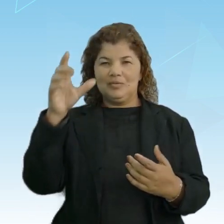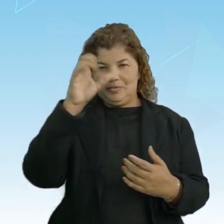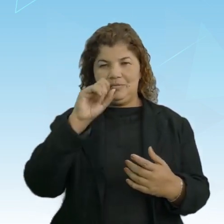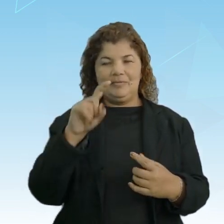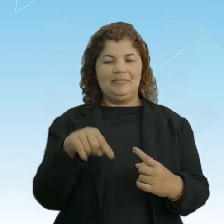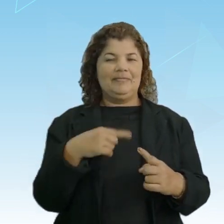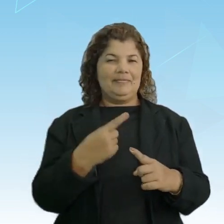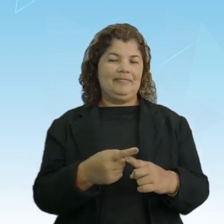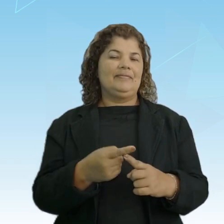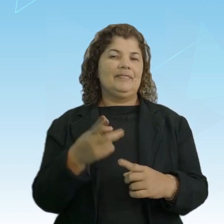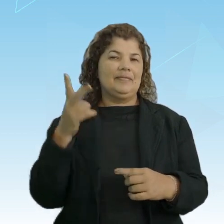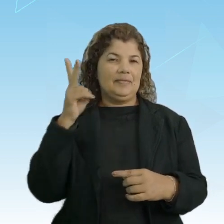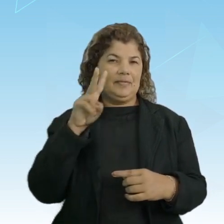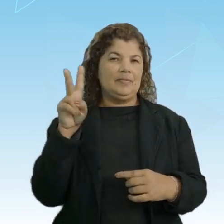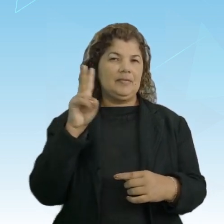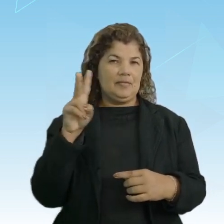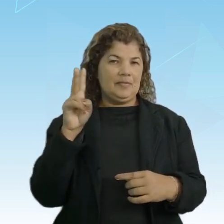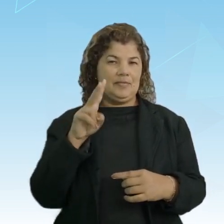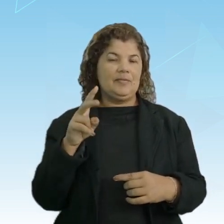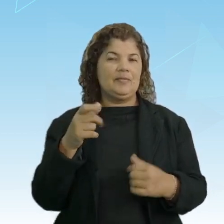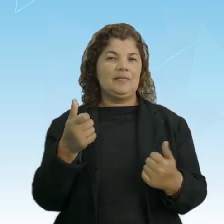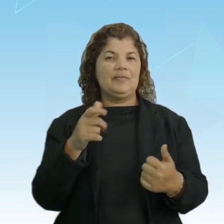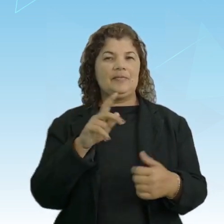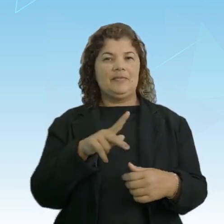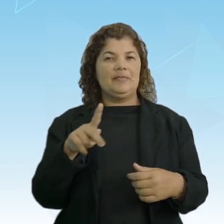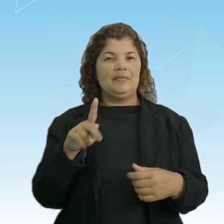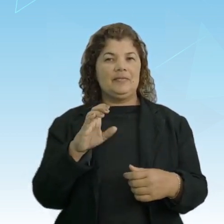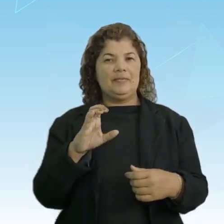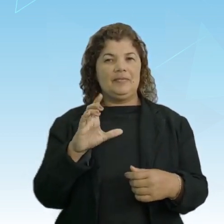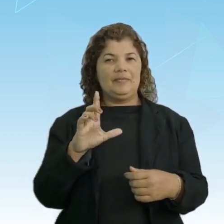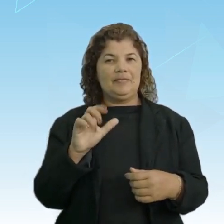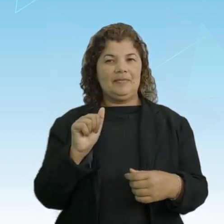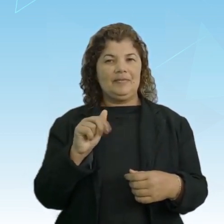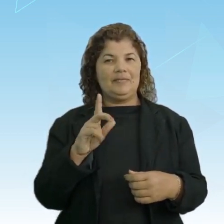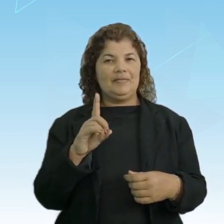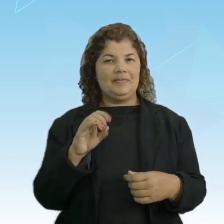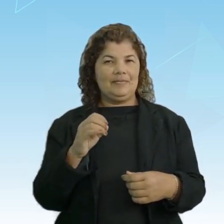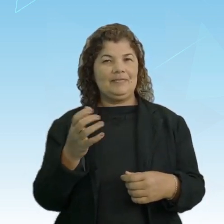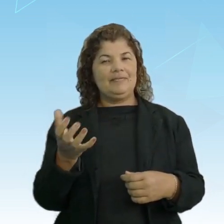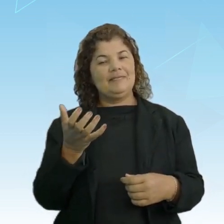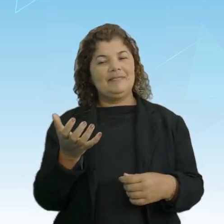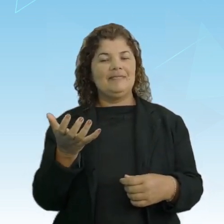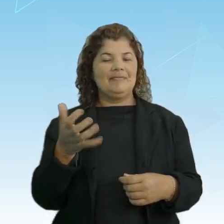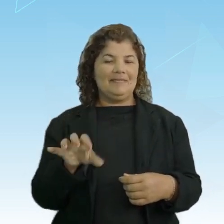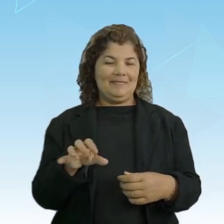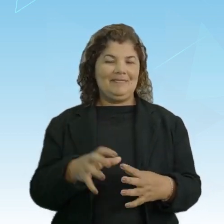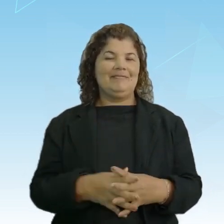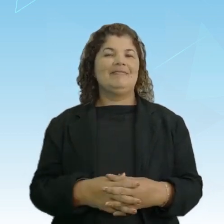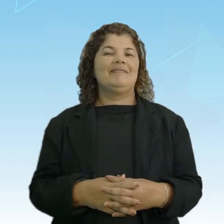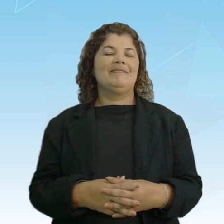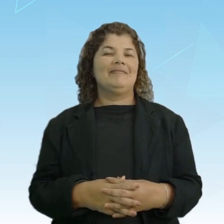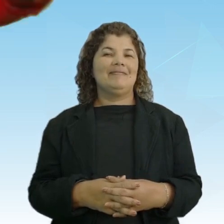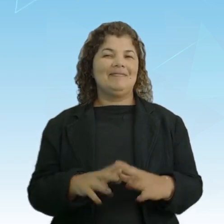nossa nave da história. Aqui é o professor Cláudio Nascimento. Ou queres ou não